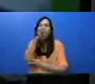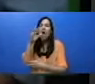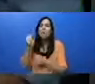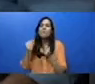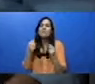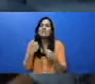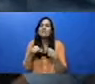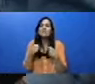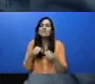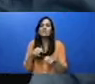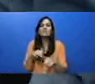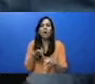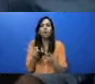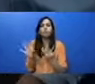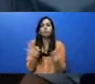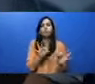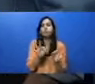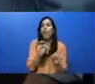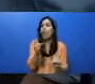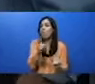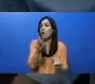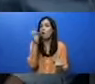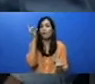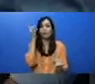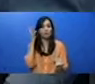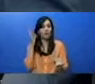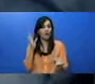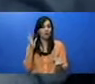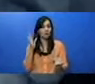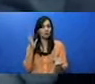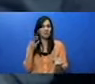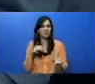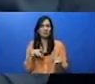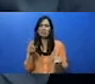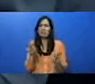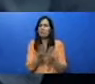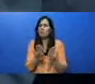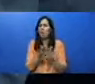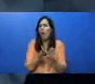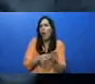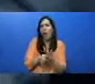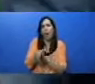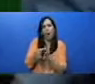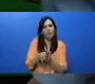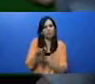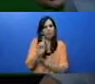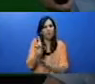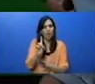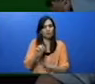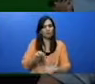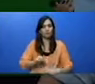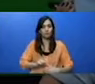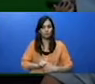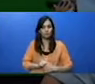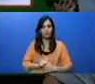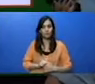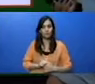um processo, tá? Não é fácil, não é aconselhável, tá? Vamos lá, continuar?